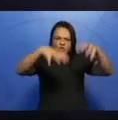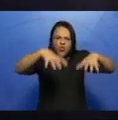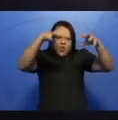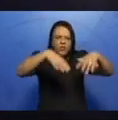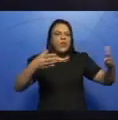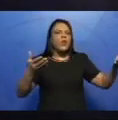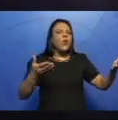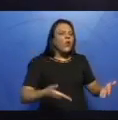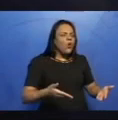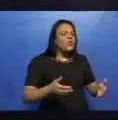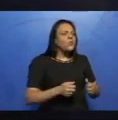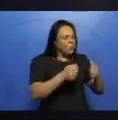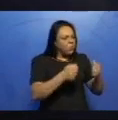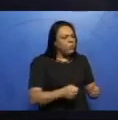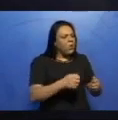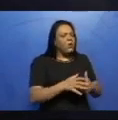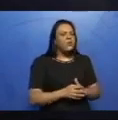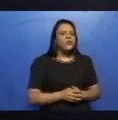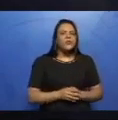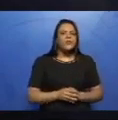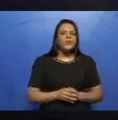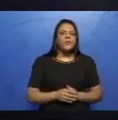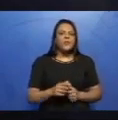poder, e